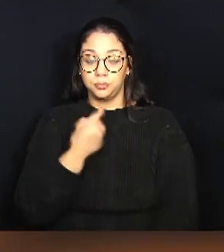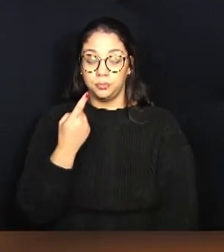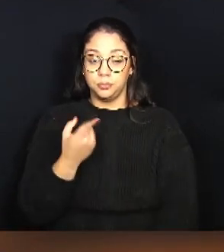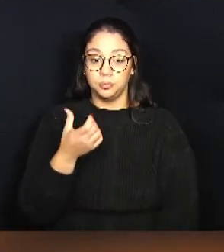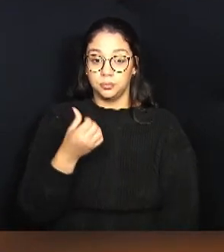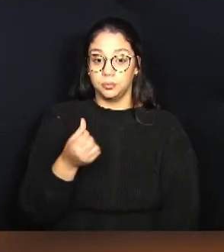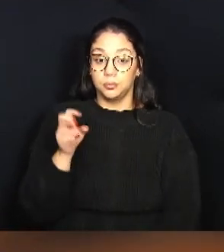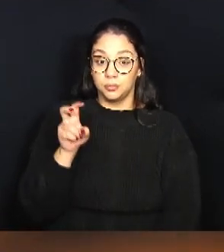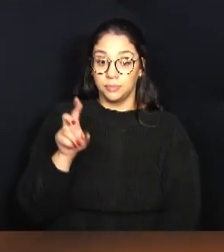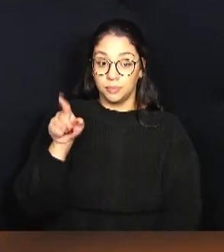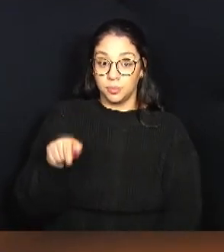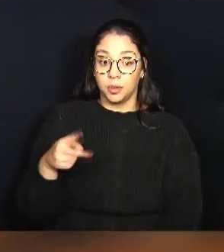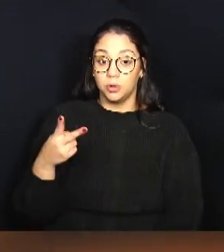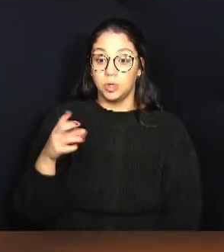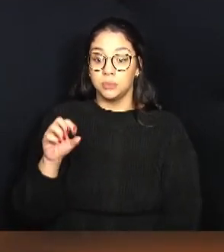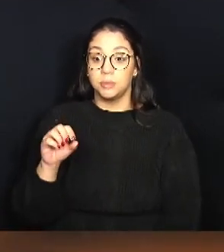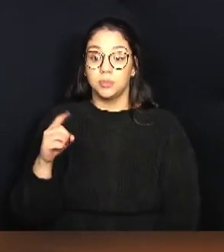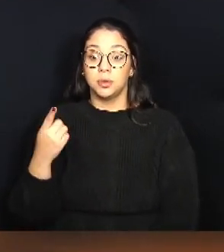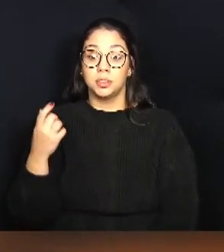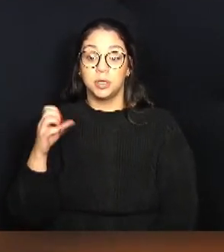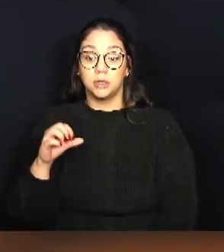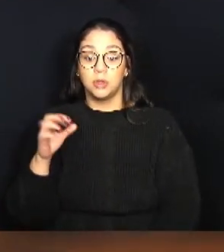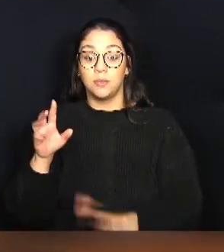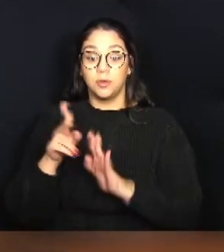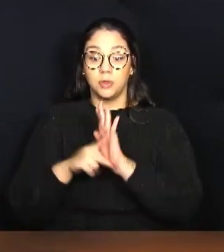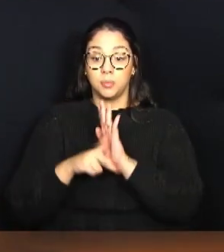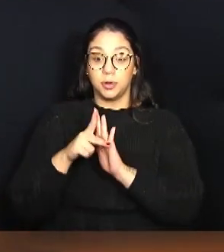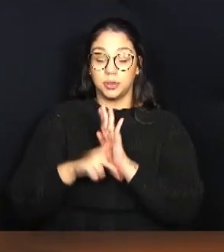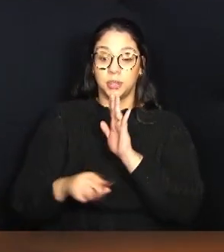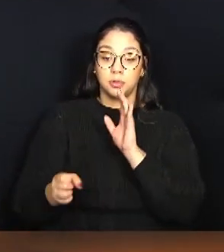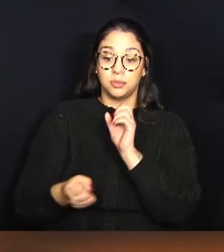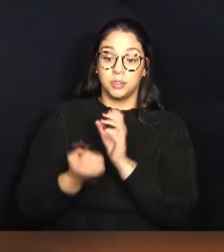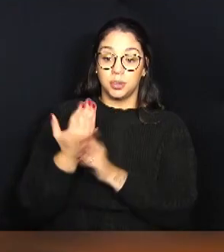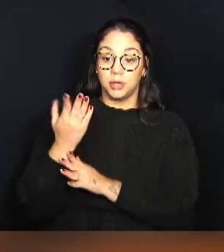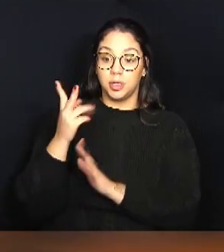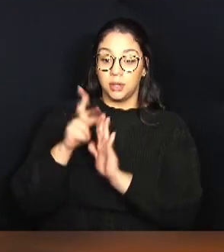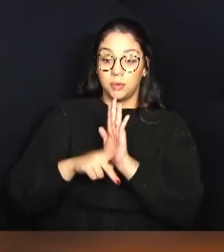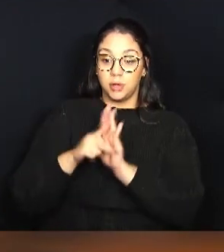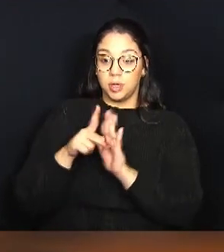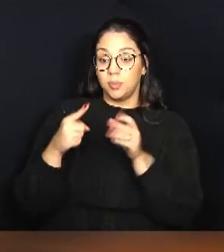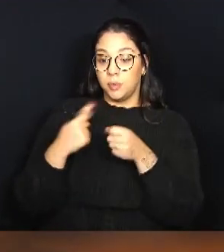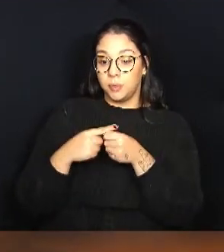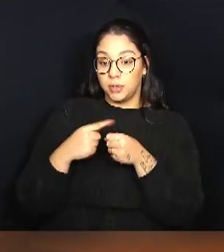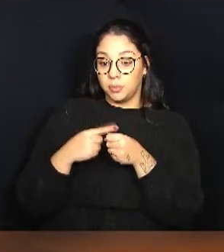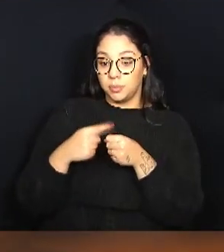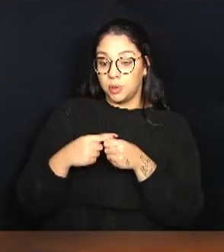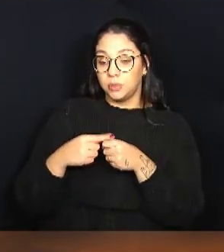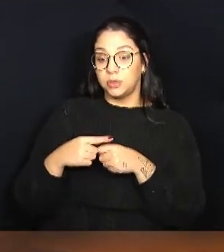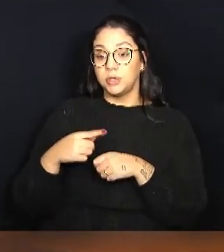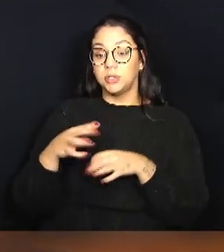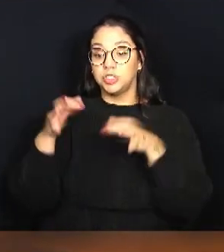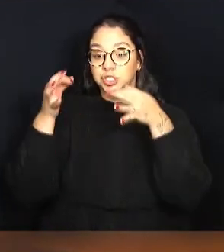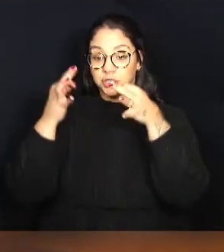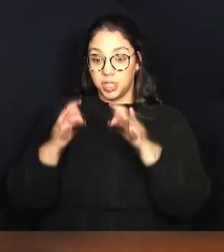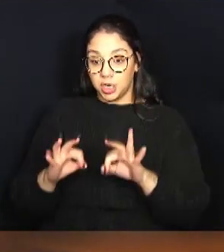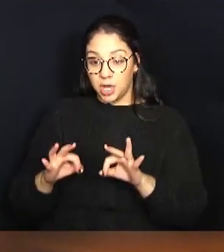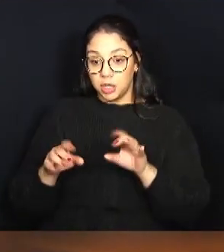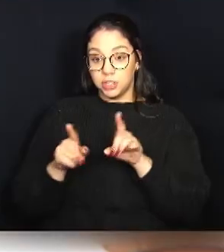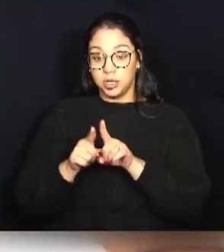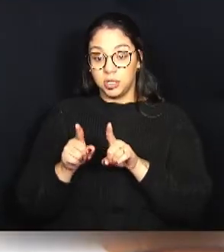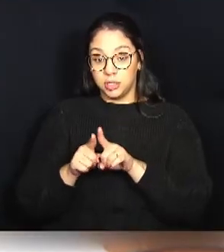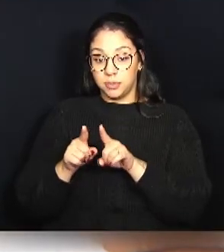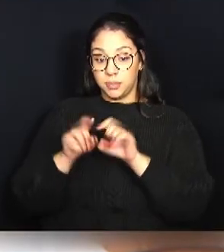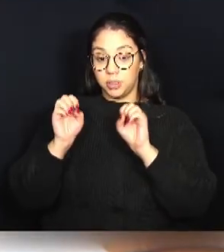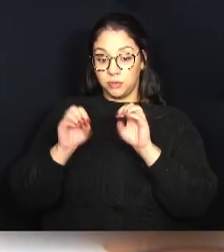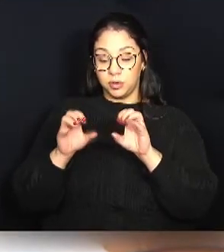de 2019, projeto que cria o Programa Municipal de Dignidade e Educação